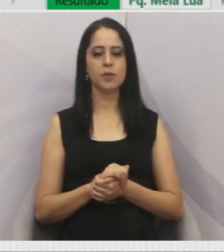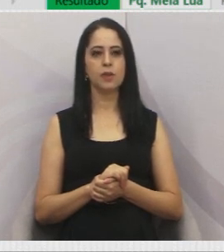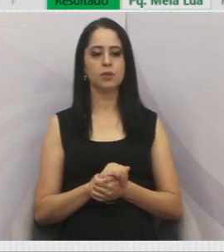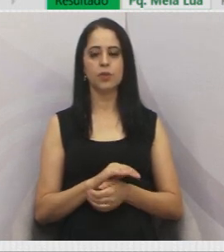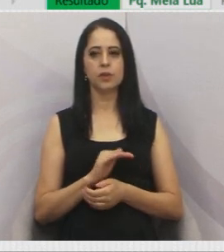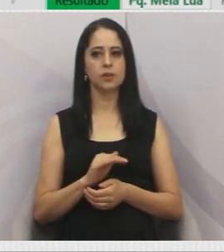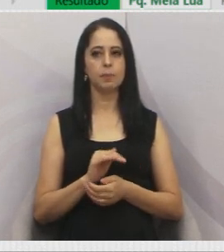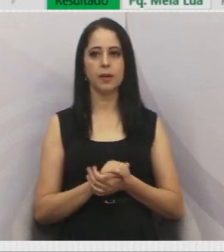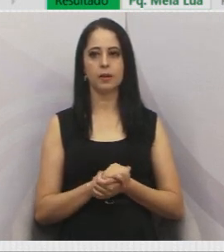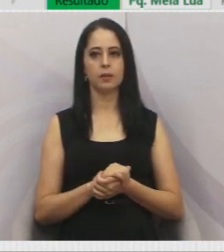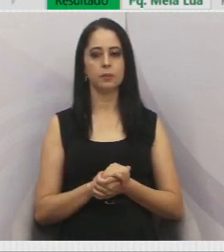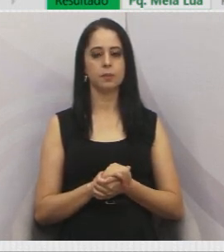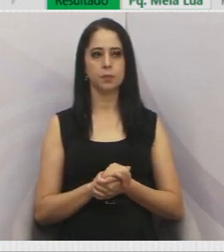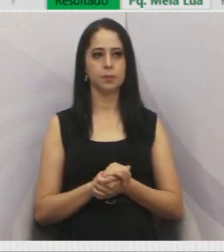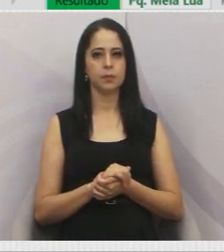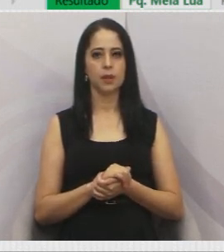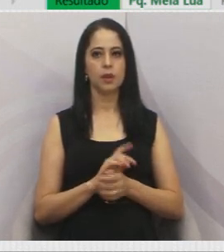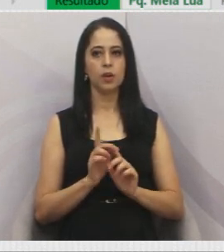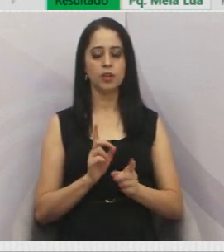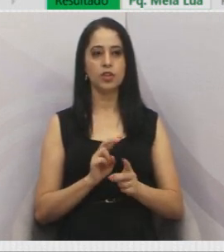Eleitoral. Perfeito.